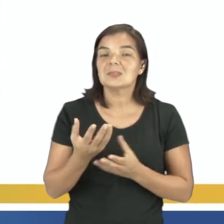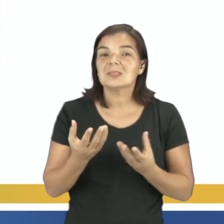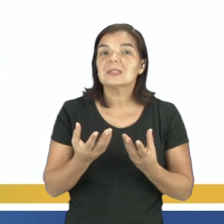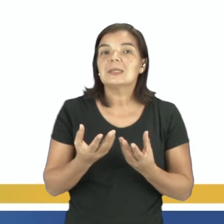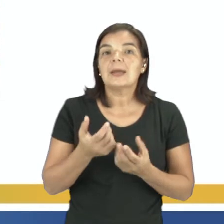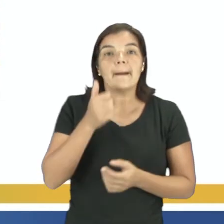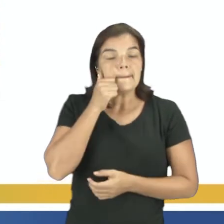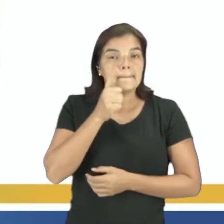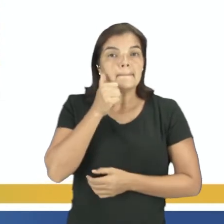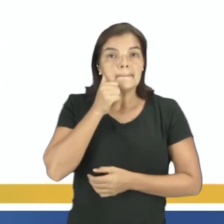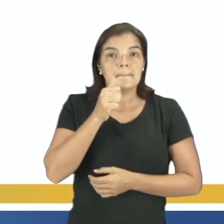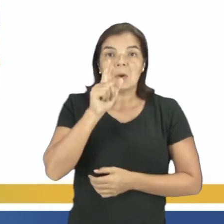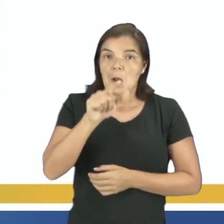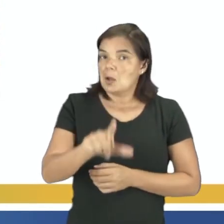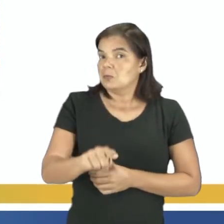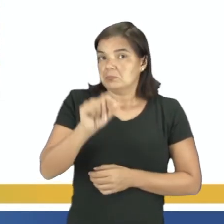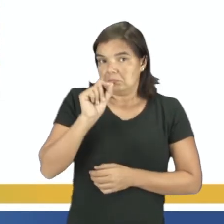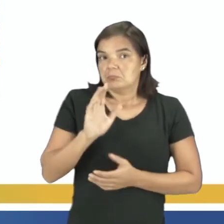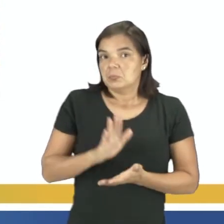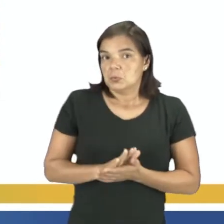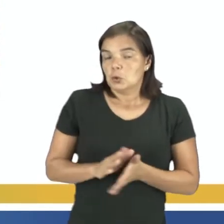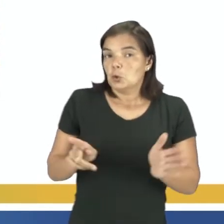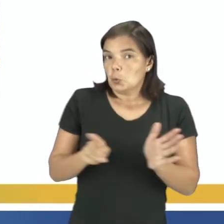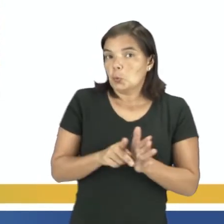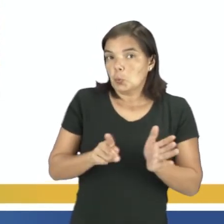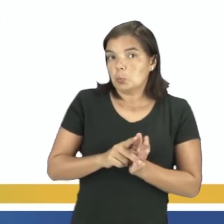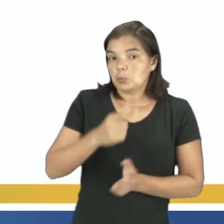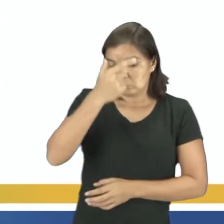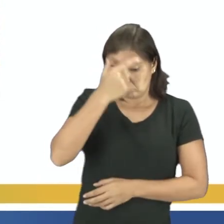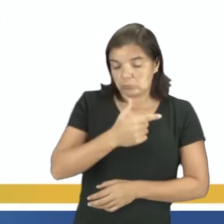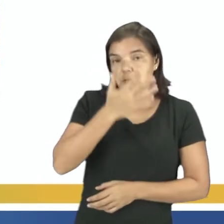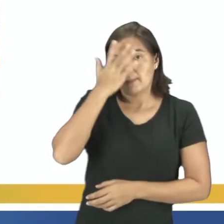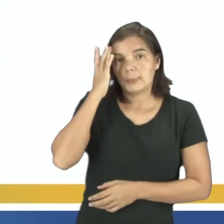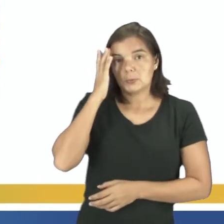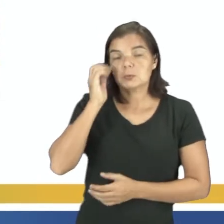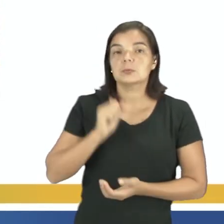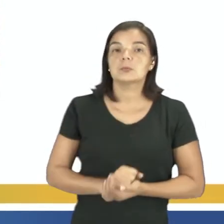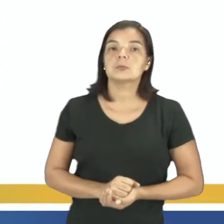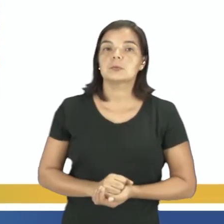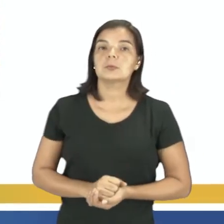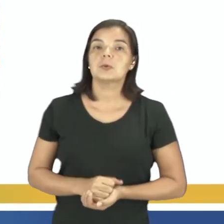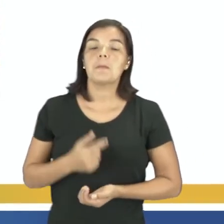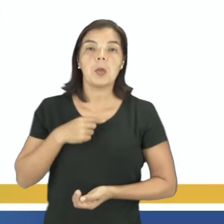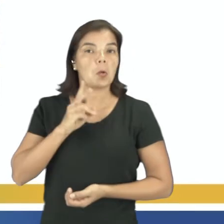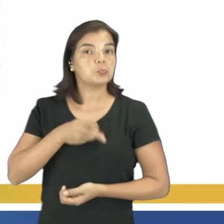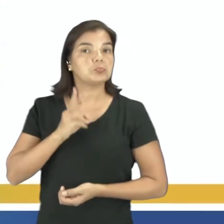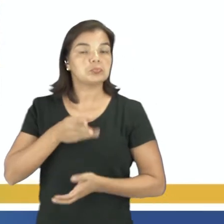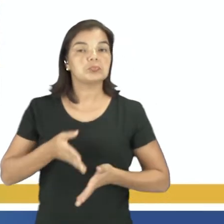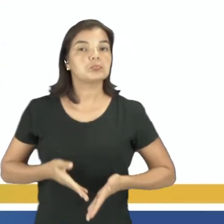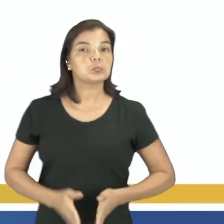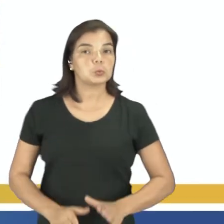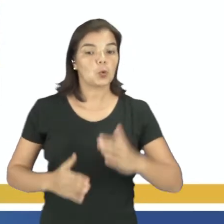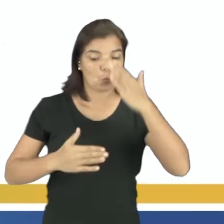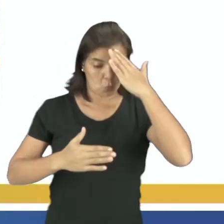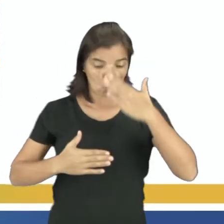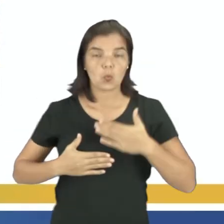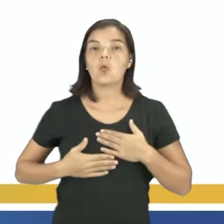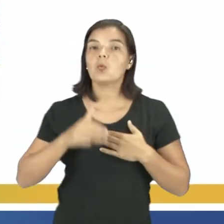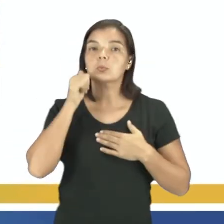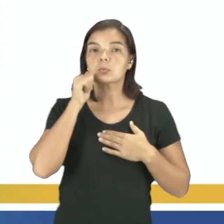Ser mulher é uma escolha do próprio indivíduo. Eu, mesmo tendo nascido com o corpo de